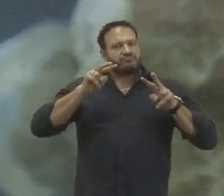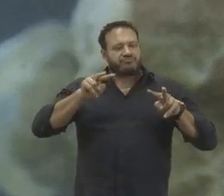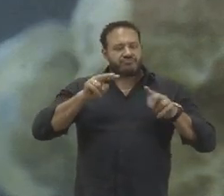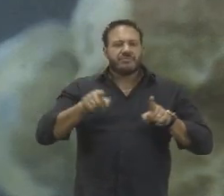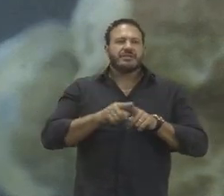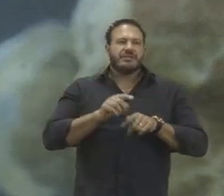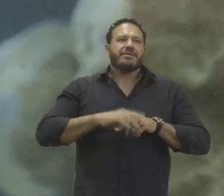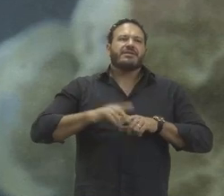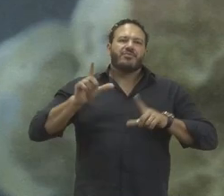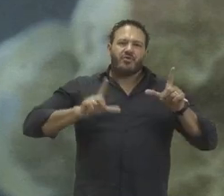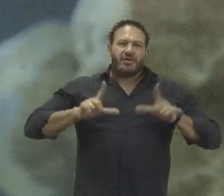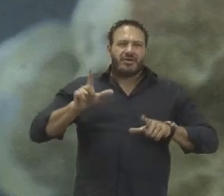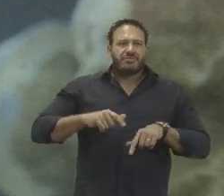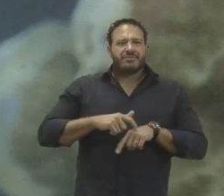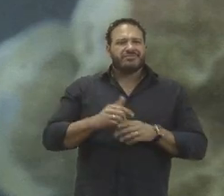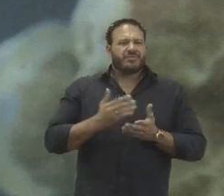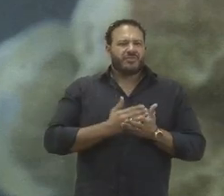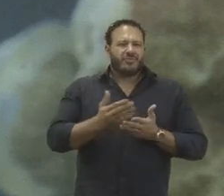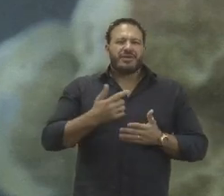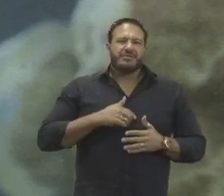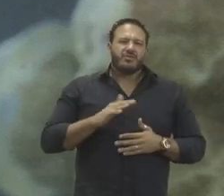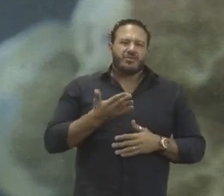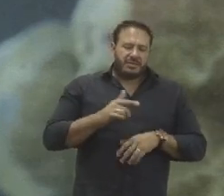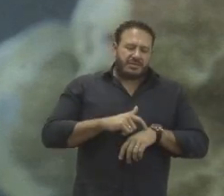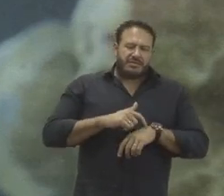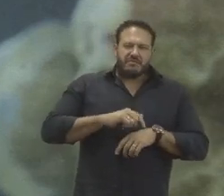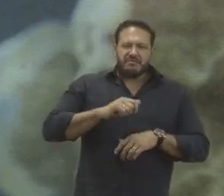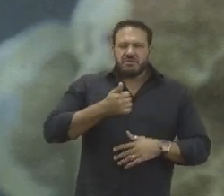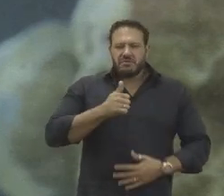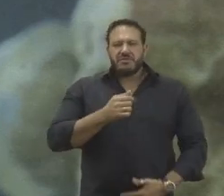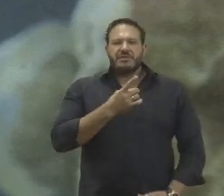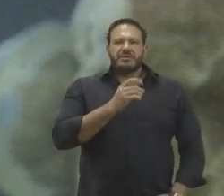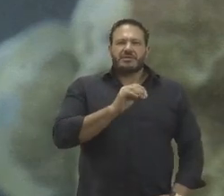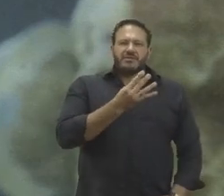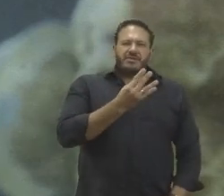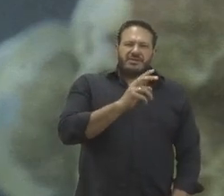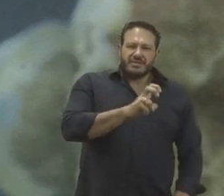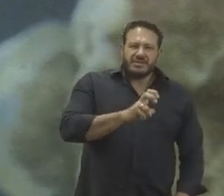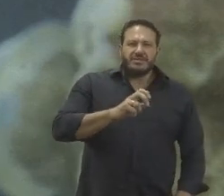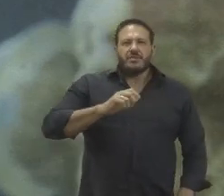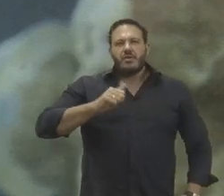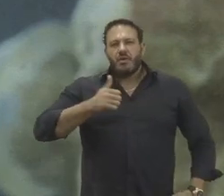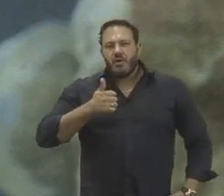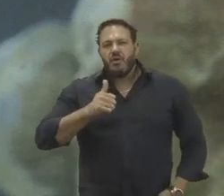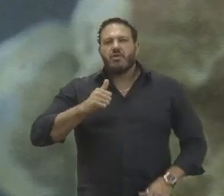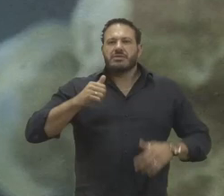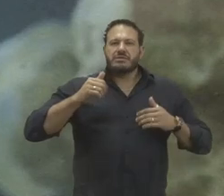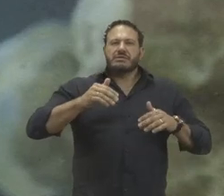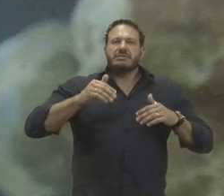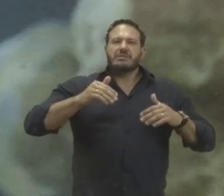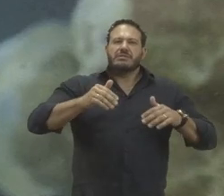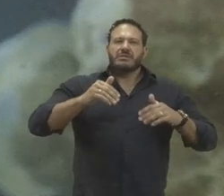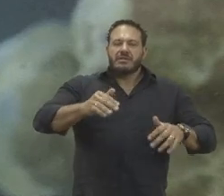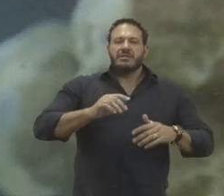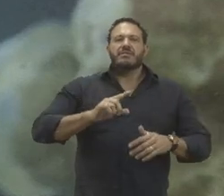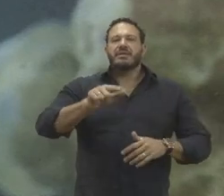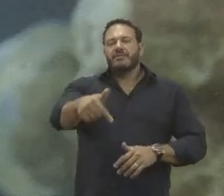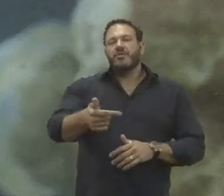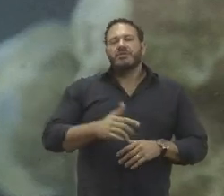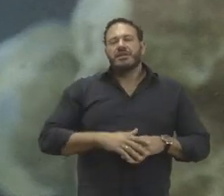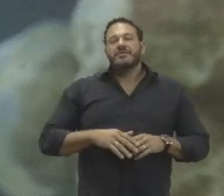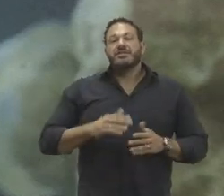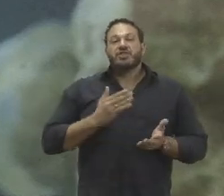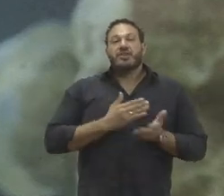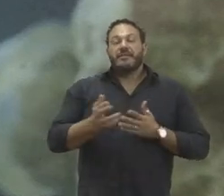aa ele no começo entrava 15 pras 11 11 depois foi indo sendo empurrado mais paraa tarde e às vezes a gente